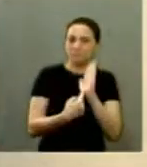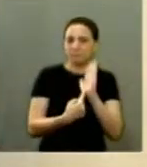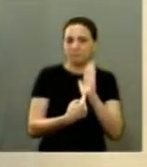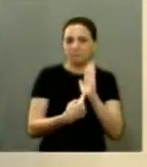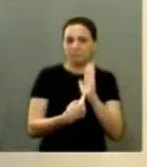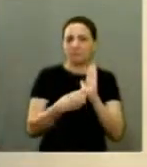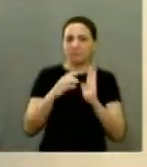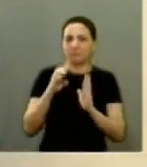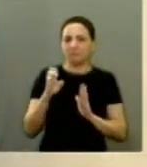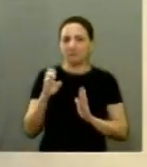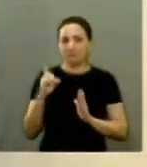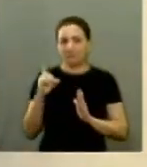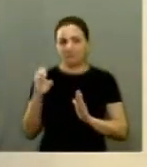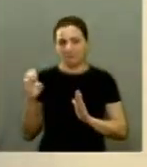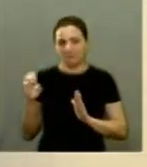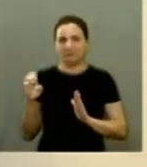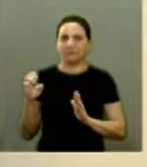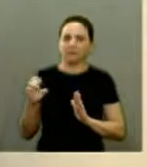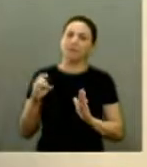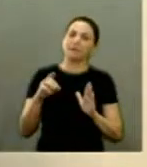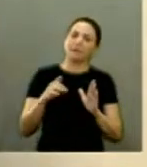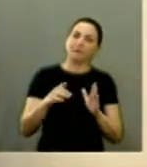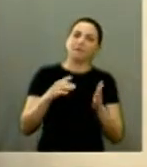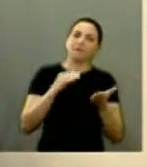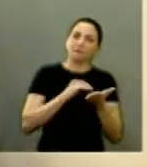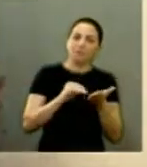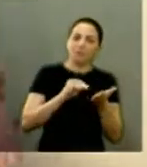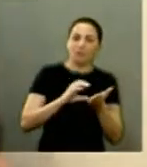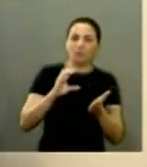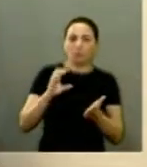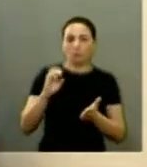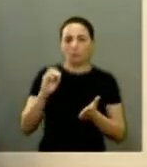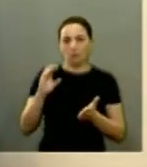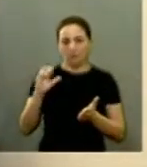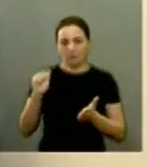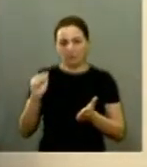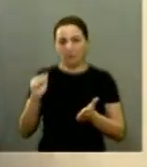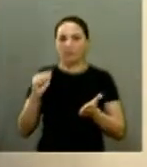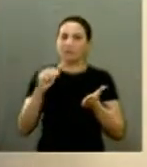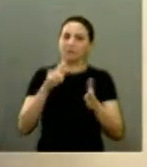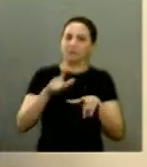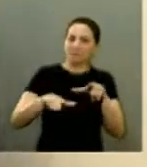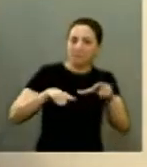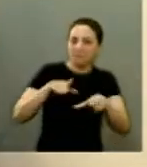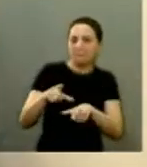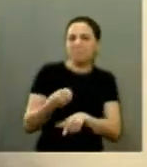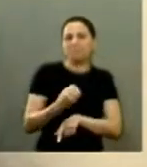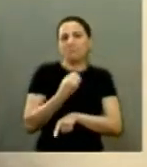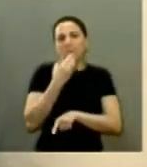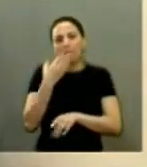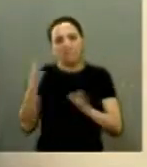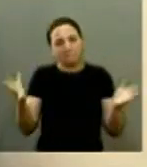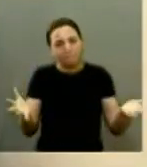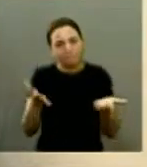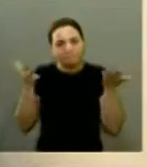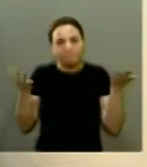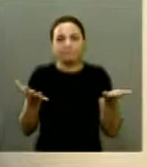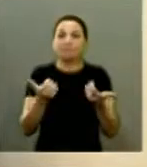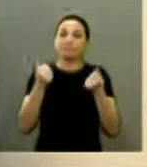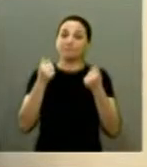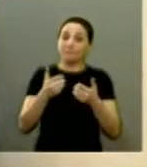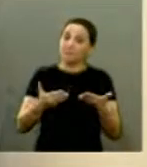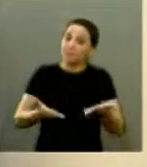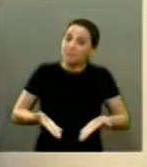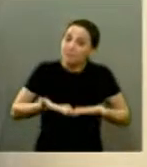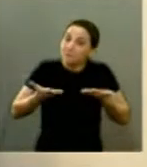para o Dudai agora, e vou falar do Coca, da Secretaria de Trânsito, o bom trabalho, porque também dá ânimo a gente elogiar, né? E